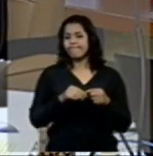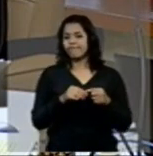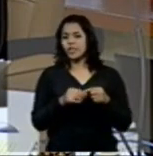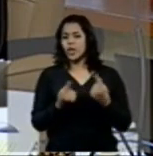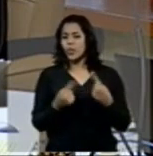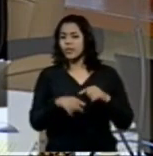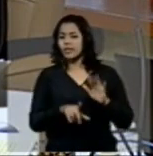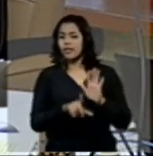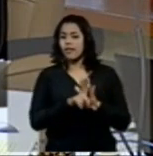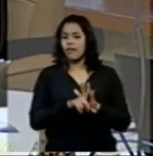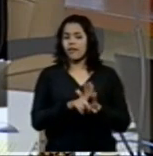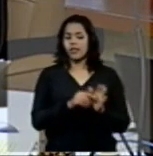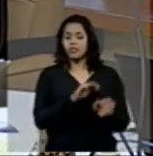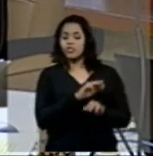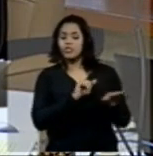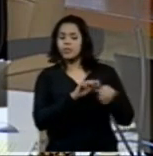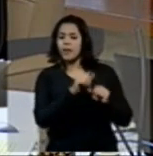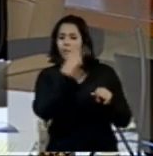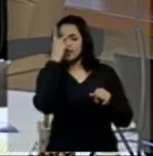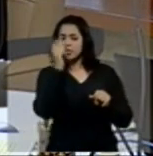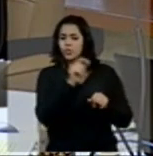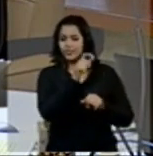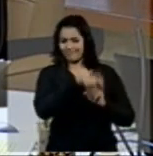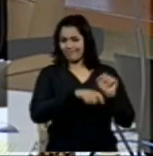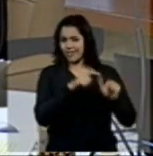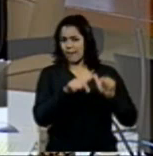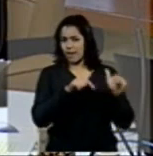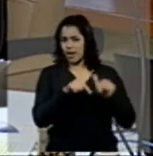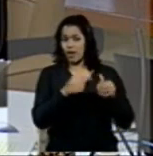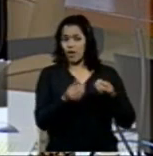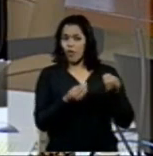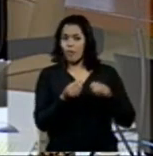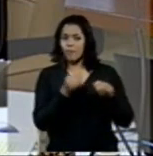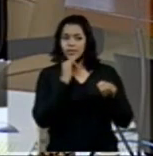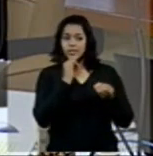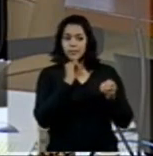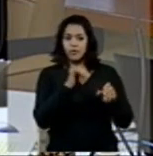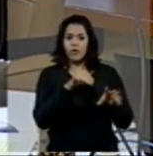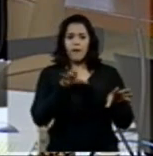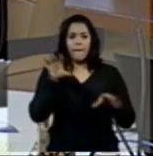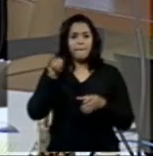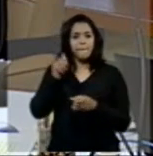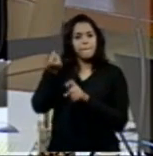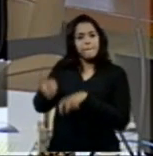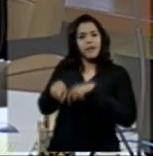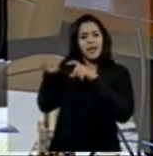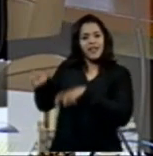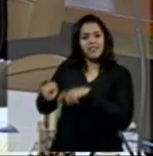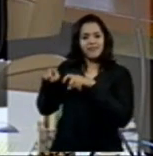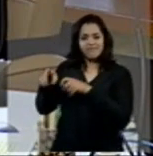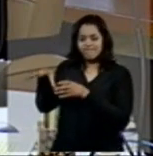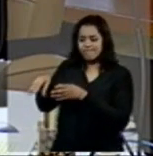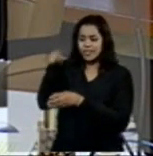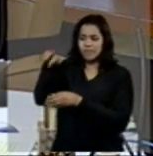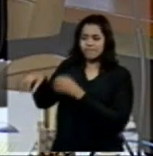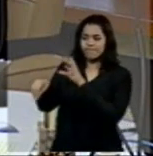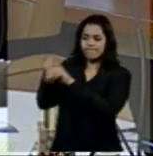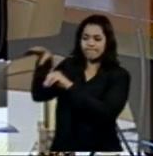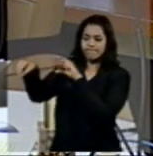aliciar trabalhadores para, por exemplo, a colheita em plantações agrícolas,